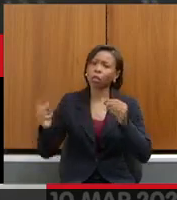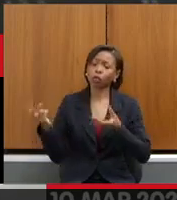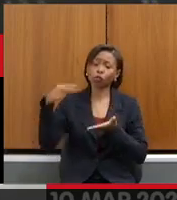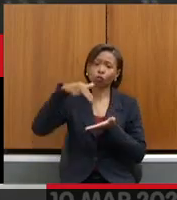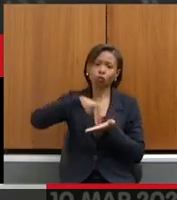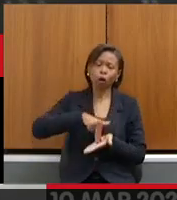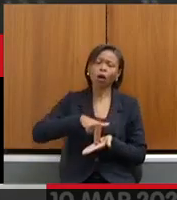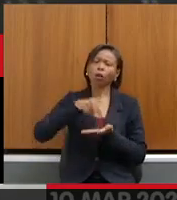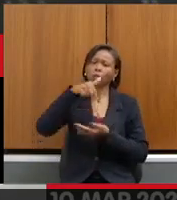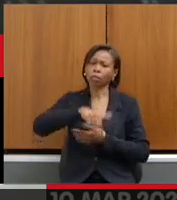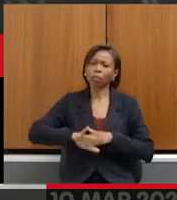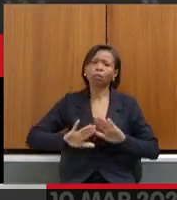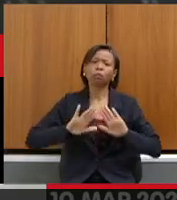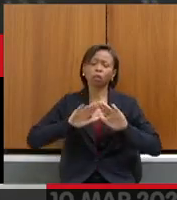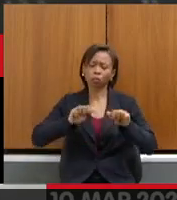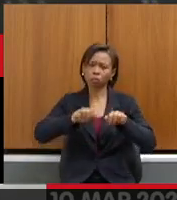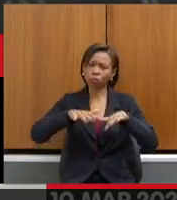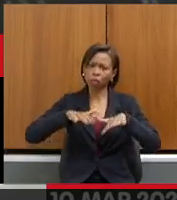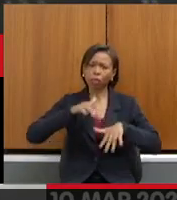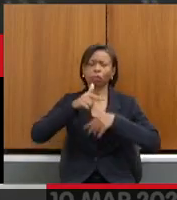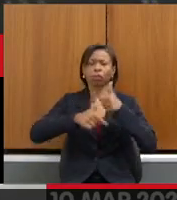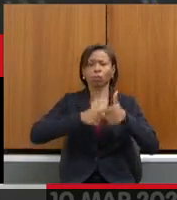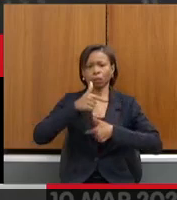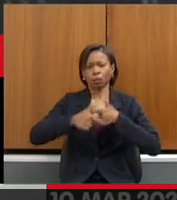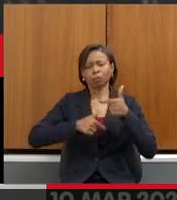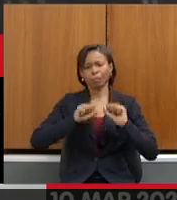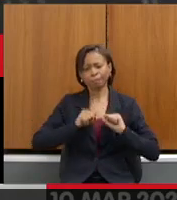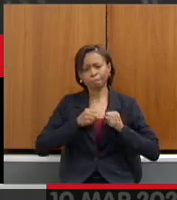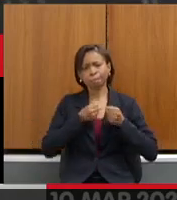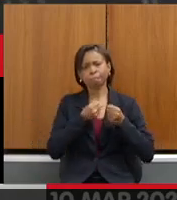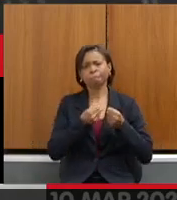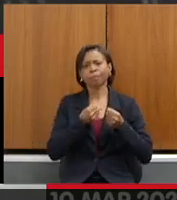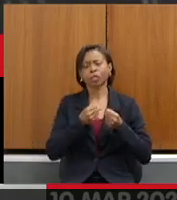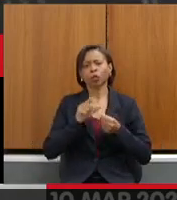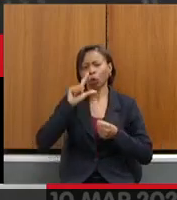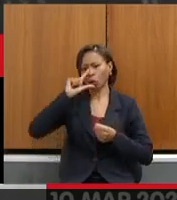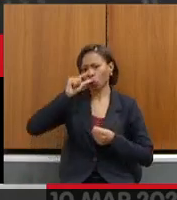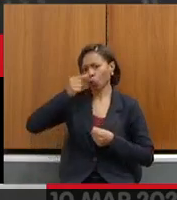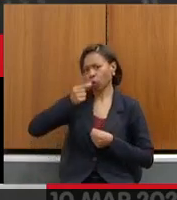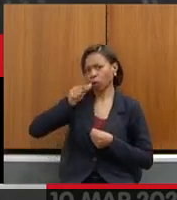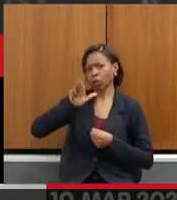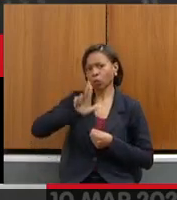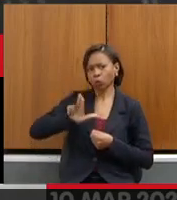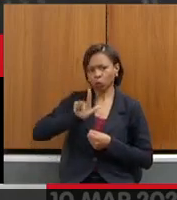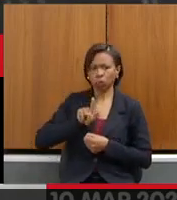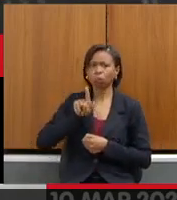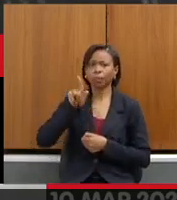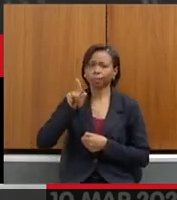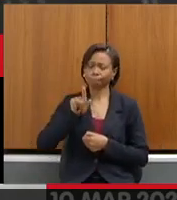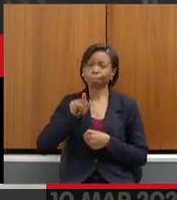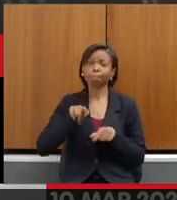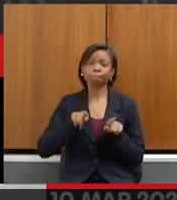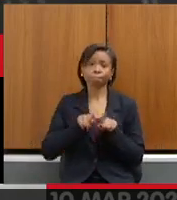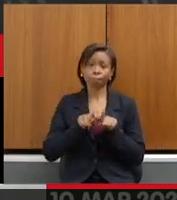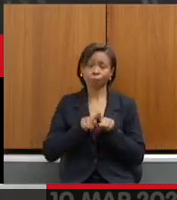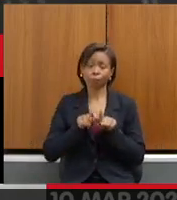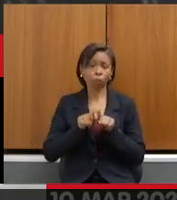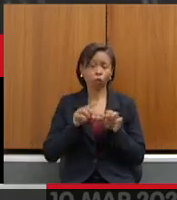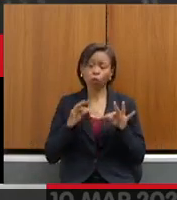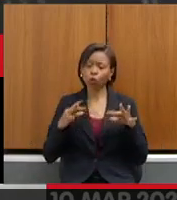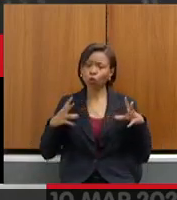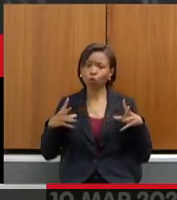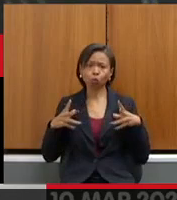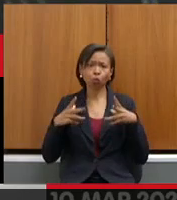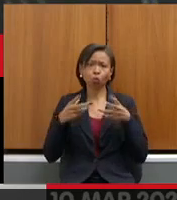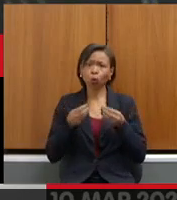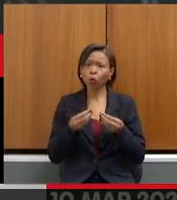plenário nos corredores da casa trabalhando e defendendo o seu triângulo mineiro a sua Uberlândia e sim como todos os